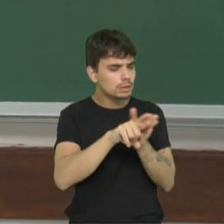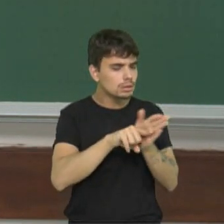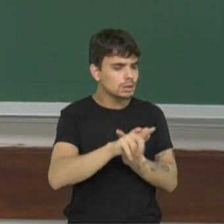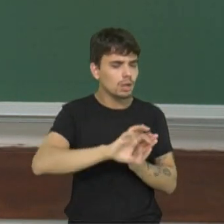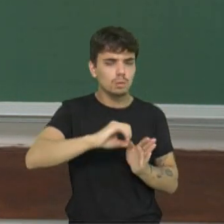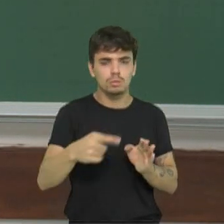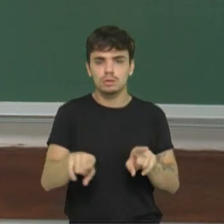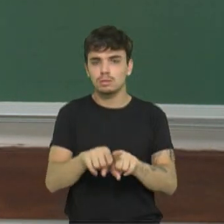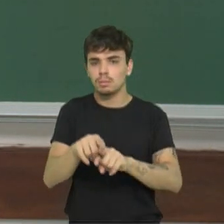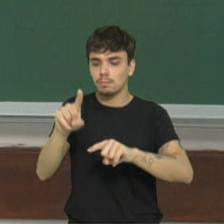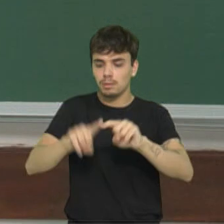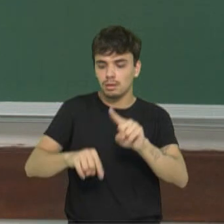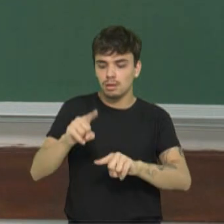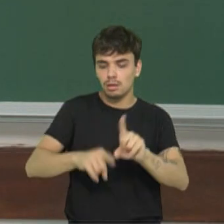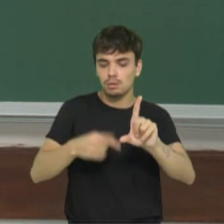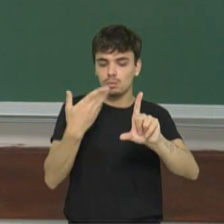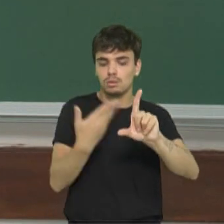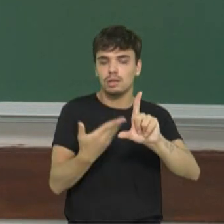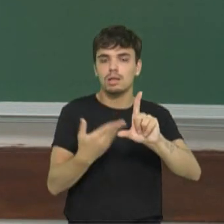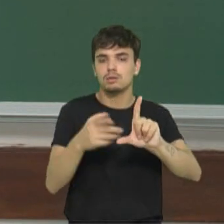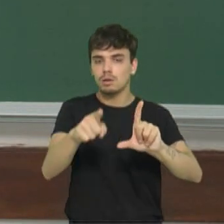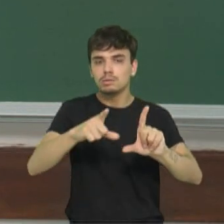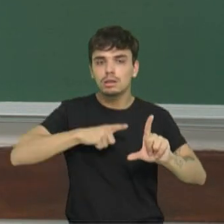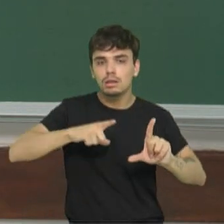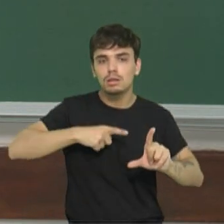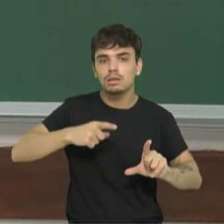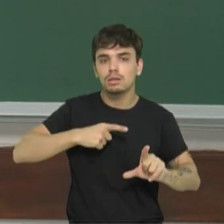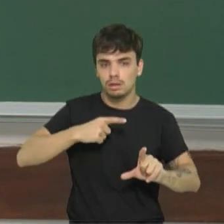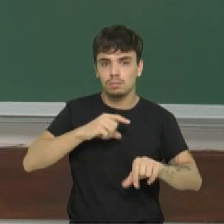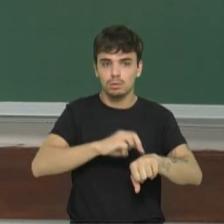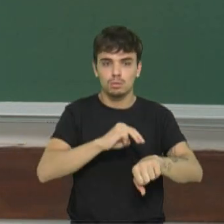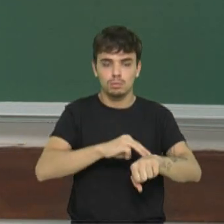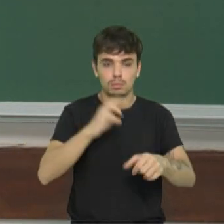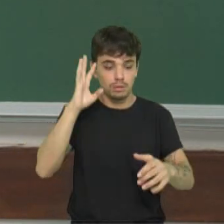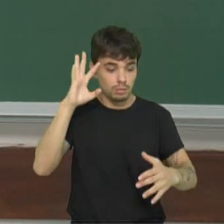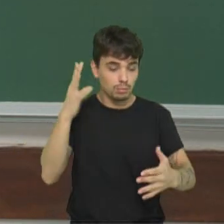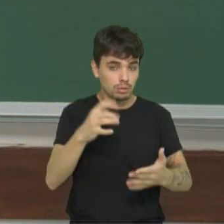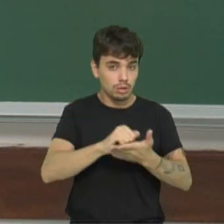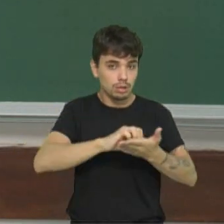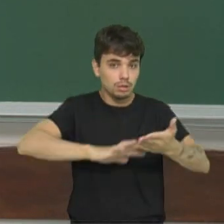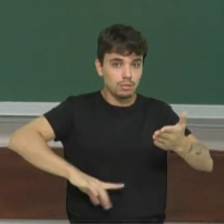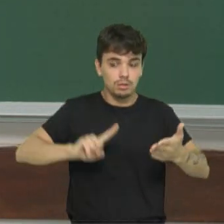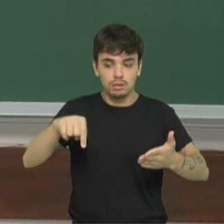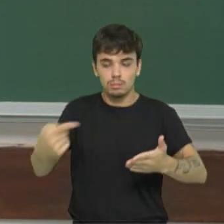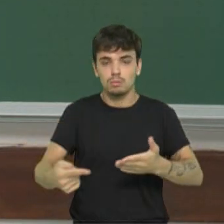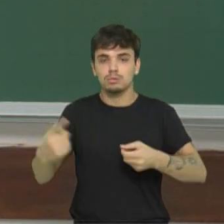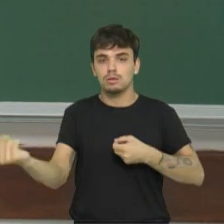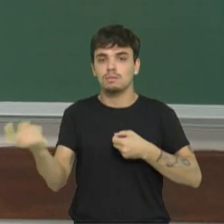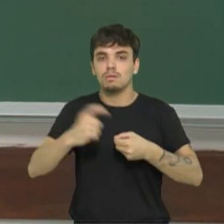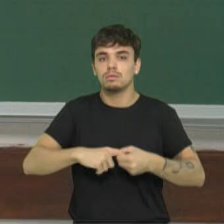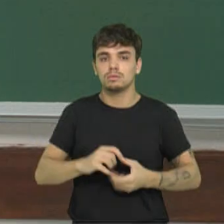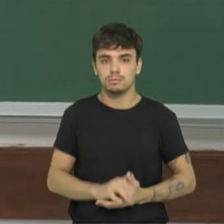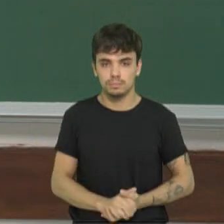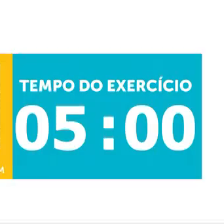no Classroom, tá bom? Vocês terão uns minutinhos para resolver o exercício. Daqui a pouco, nós voltamos.